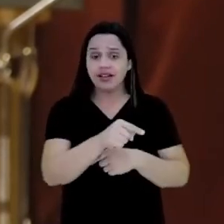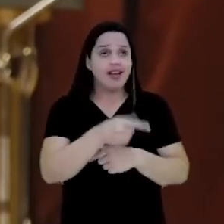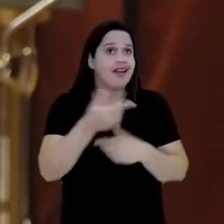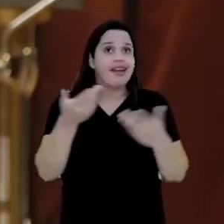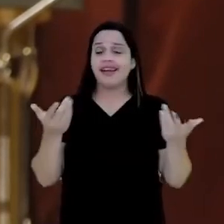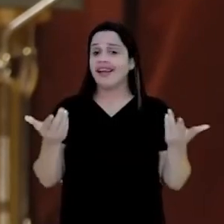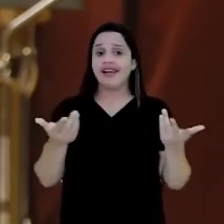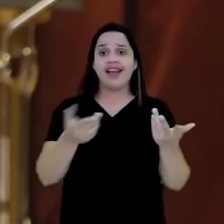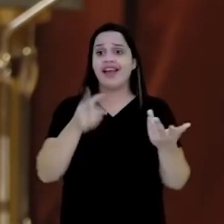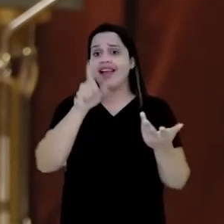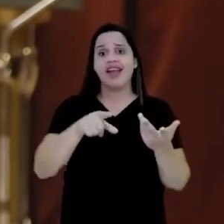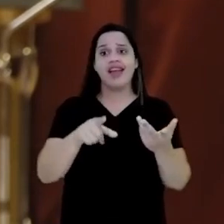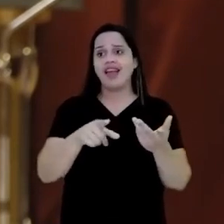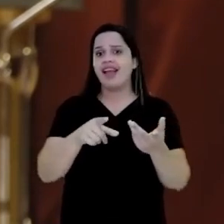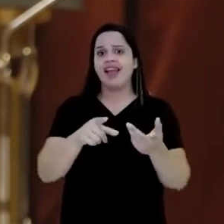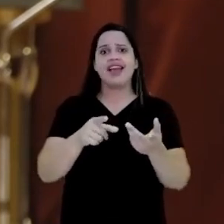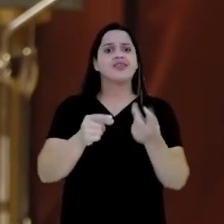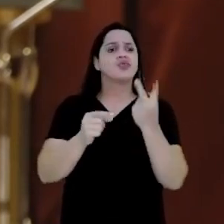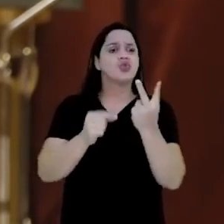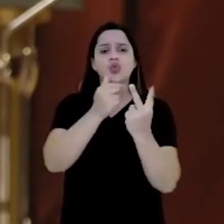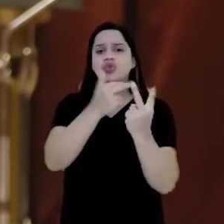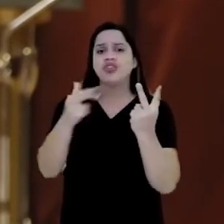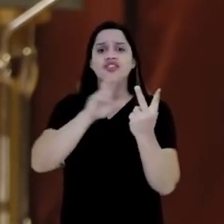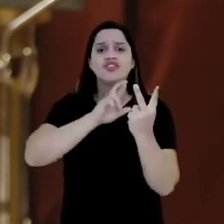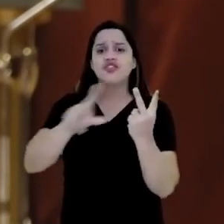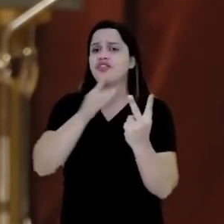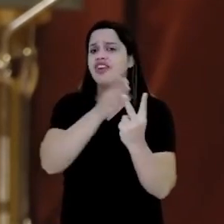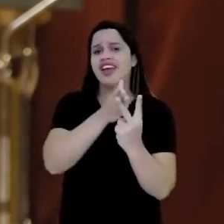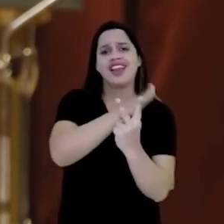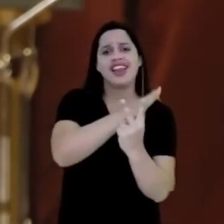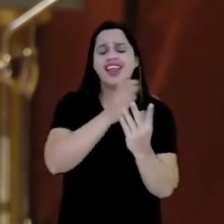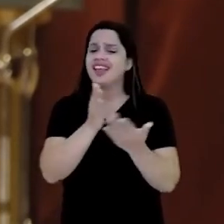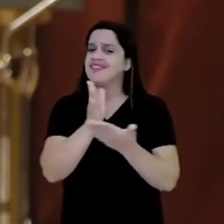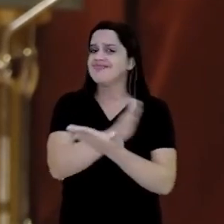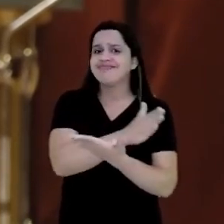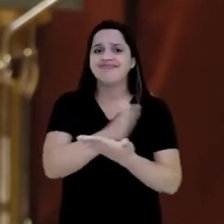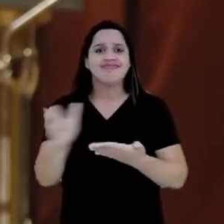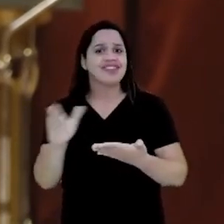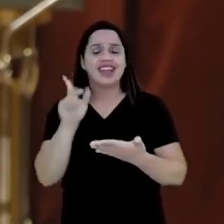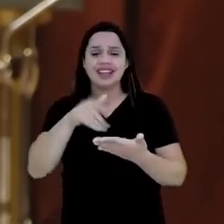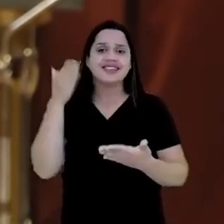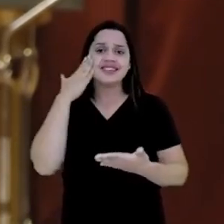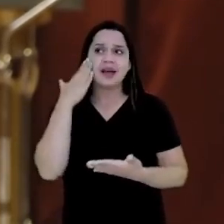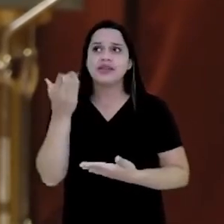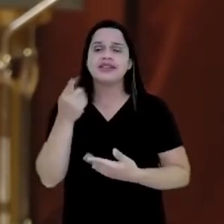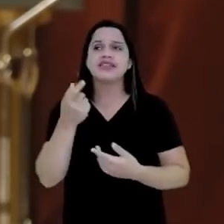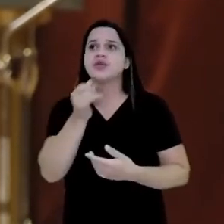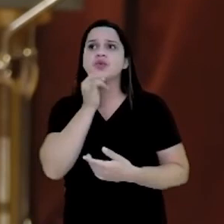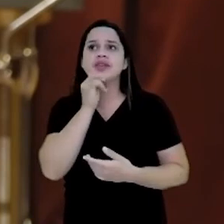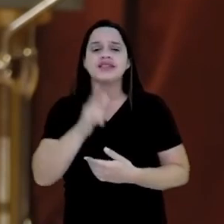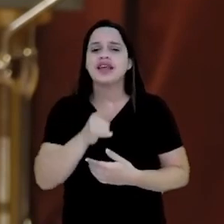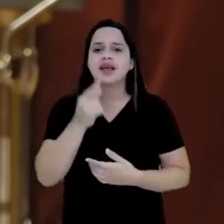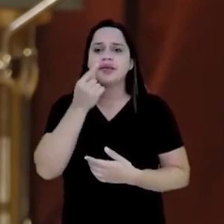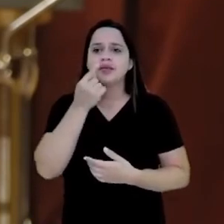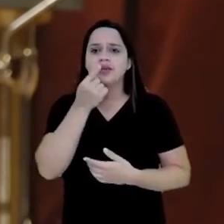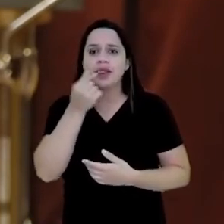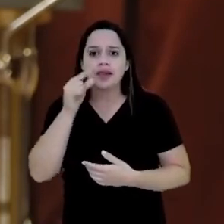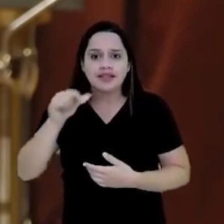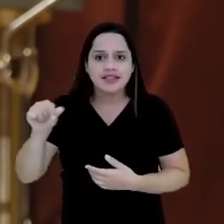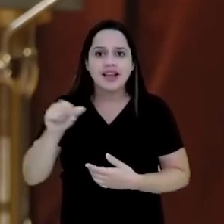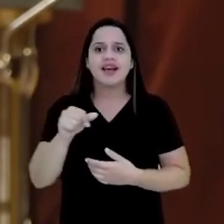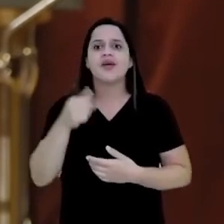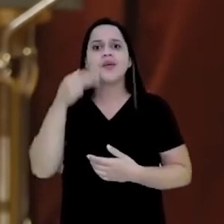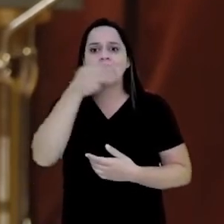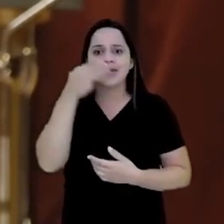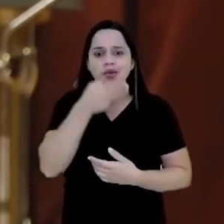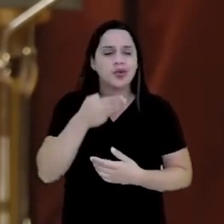como o cara é como se você gostou se totalmente diferente entendeu É como se fosse sal e açúcar não tem nada a